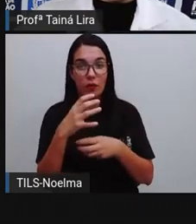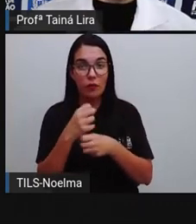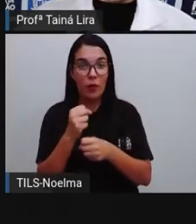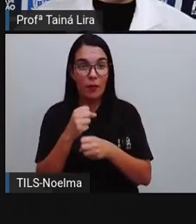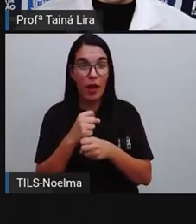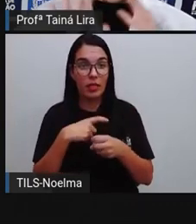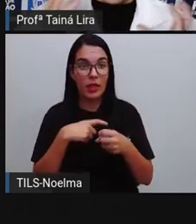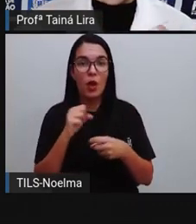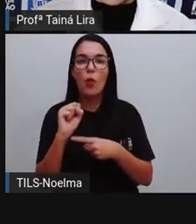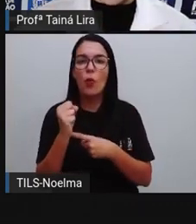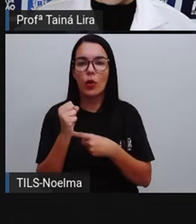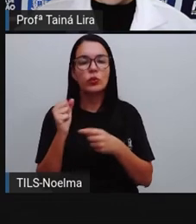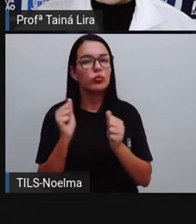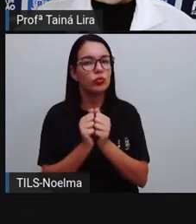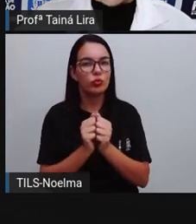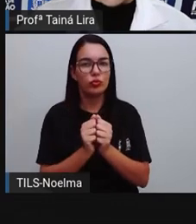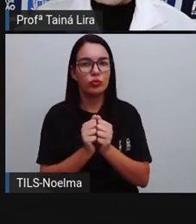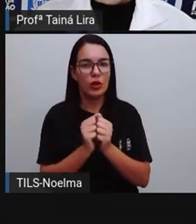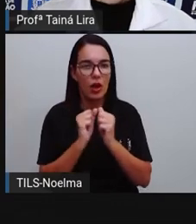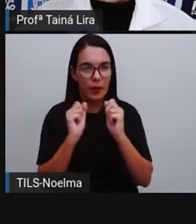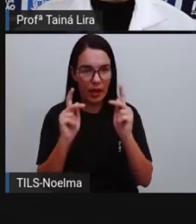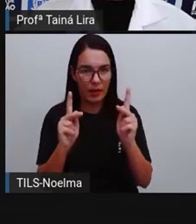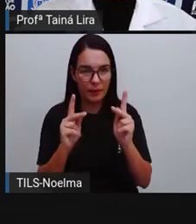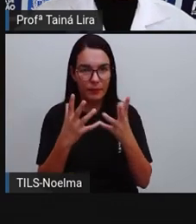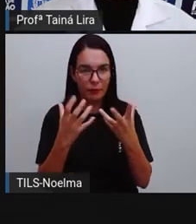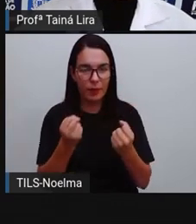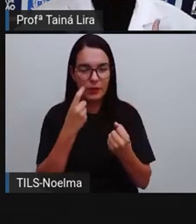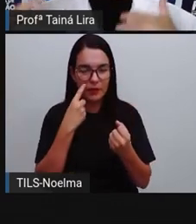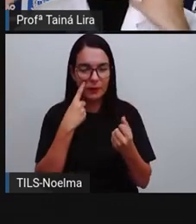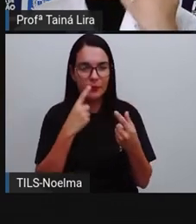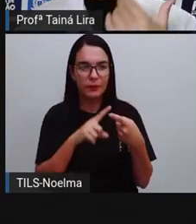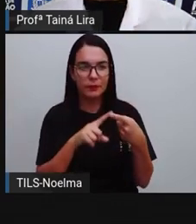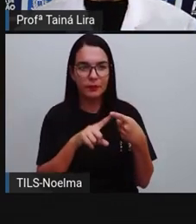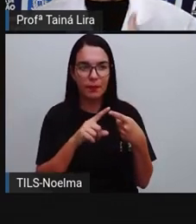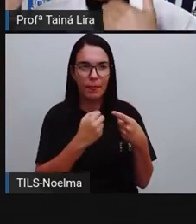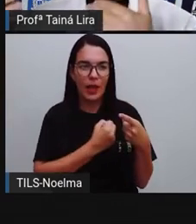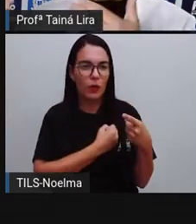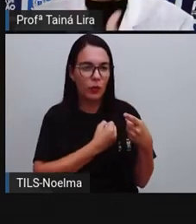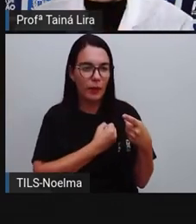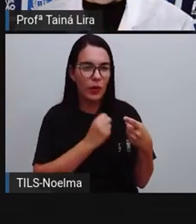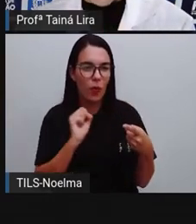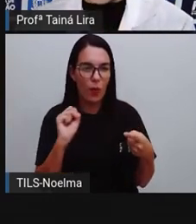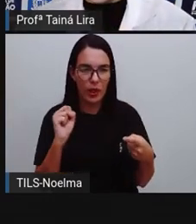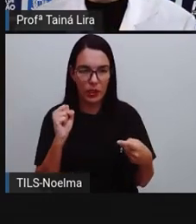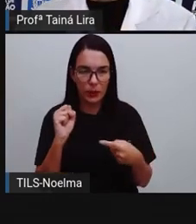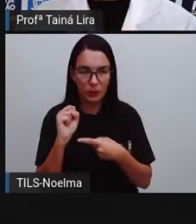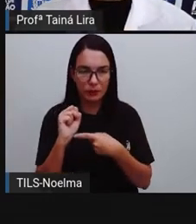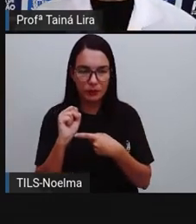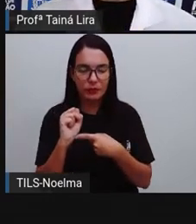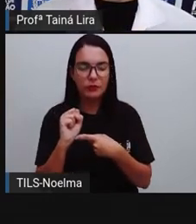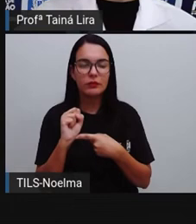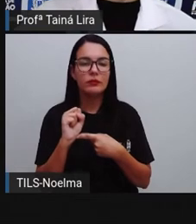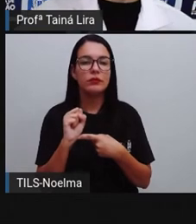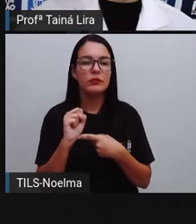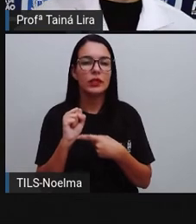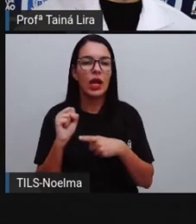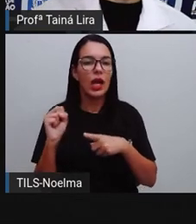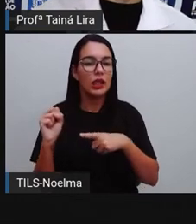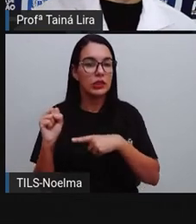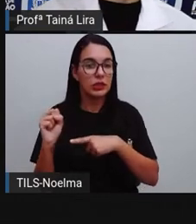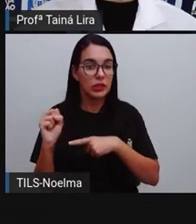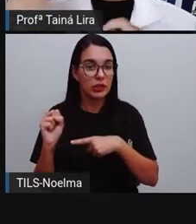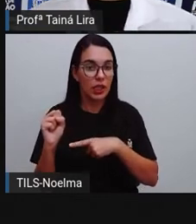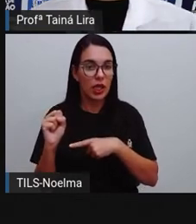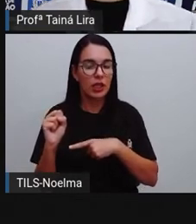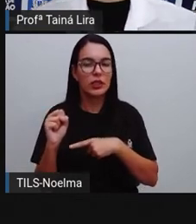eles tem que ter o número 8 tá E ele esse número Oi um lugar SMU oito ele te deve